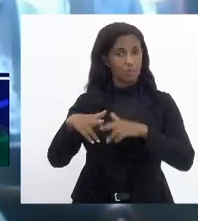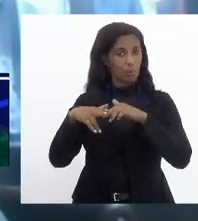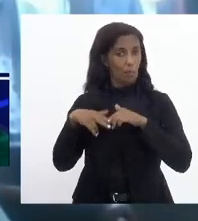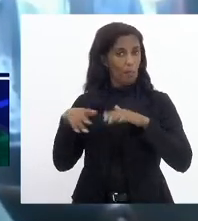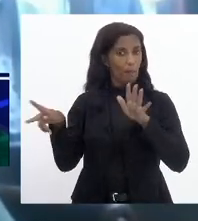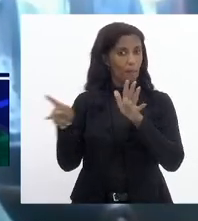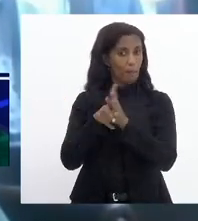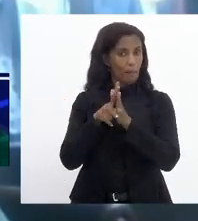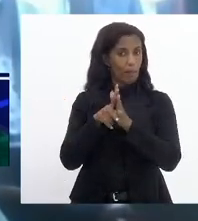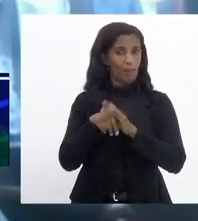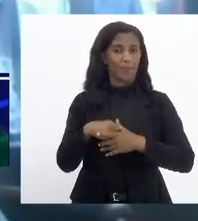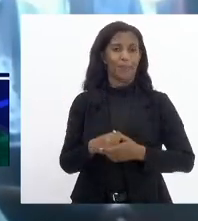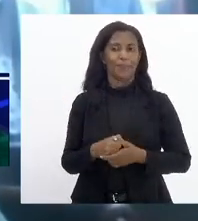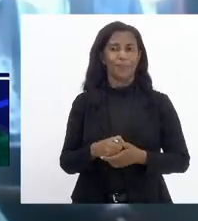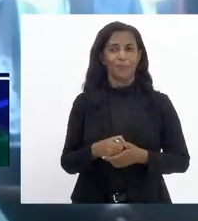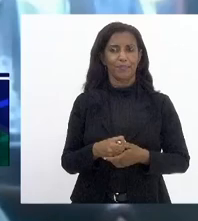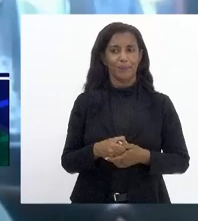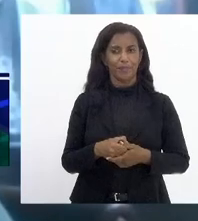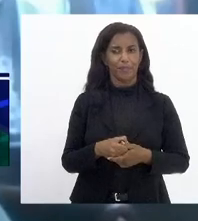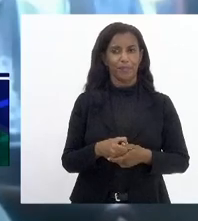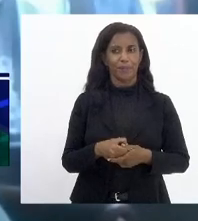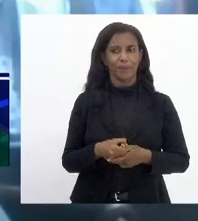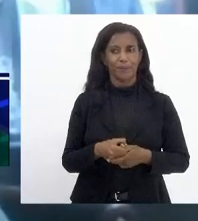específico, por ser um projeto